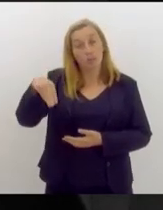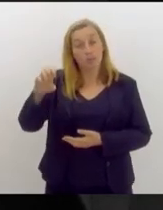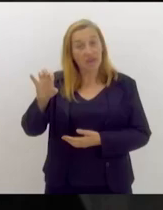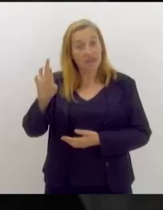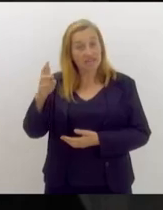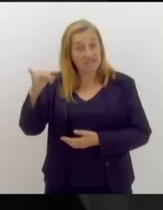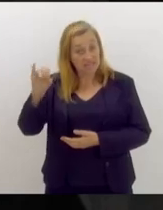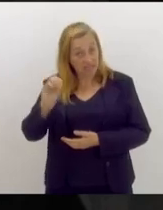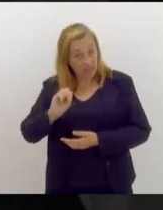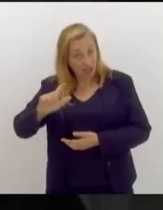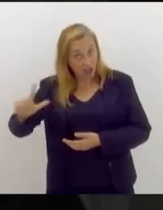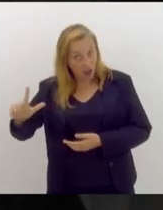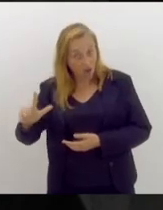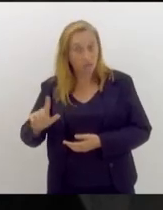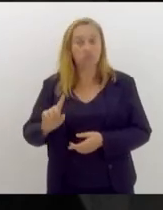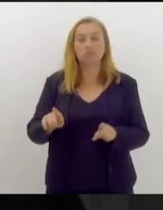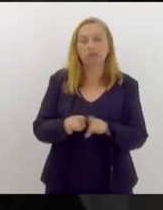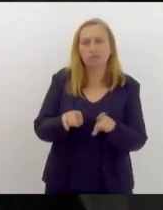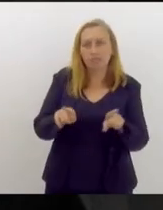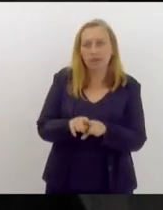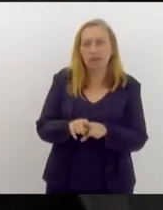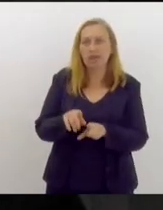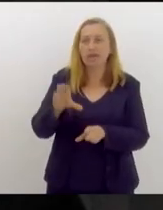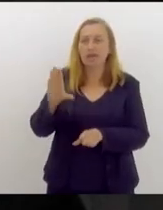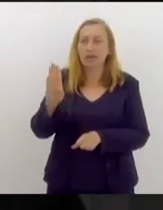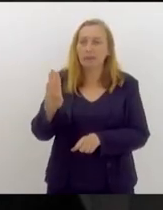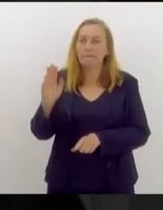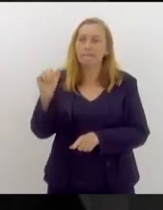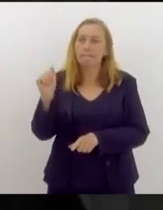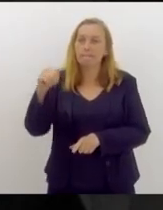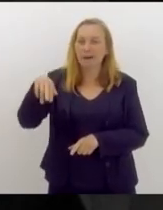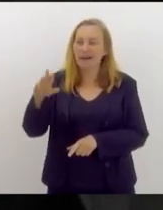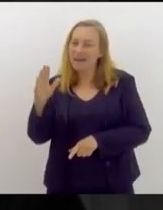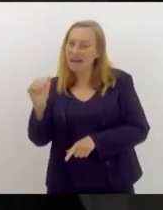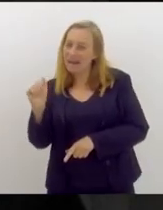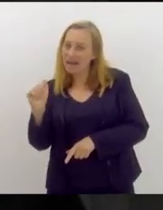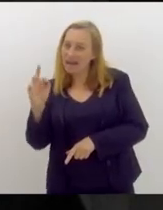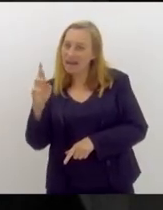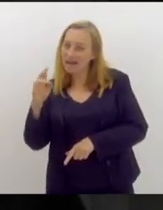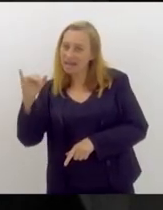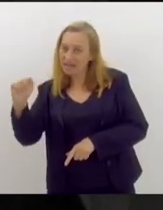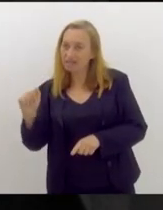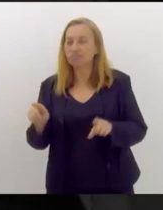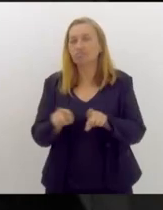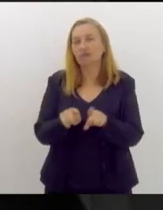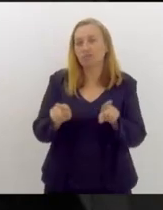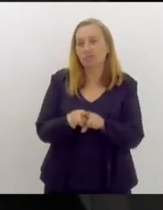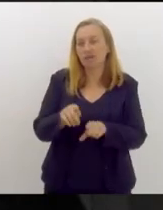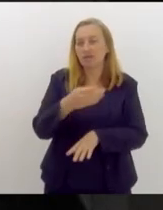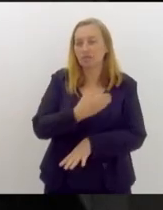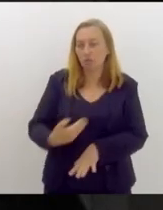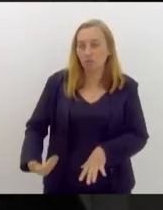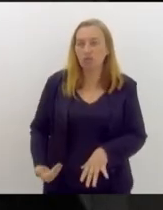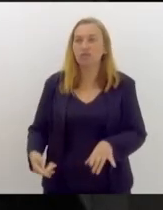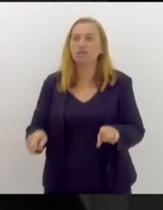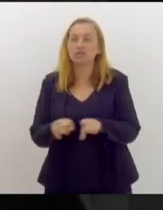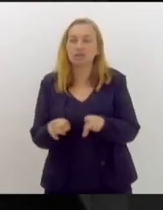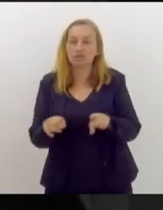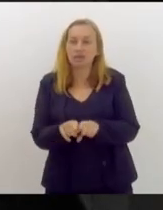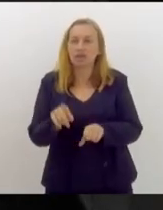contabilidade bancária contabilidade pública e contabilidade